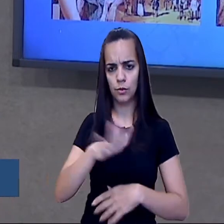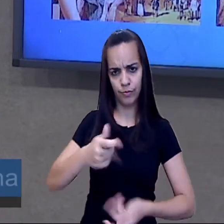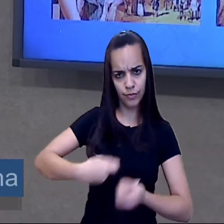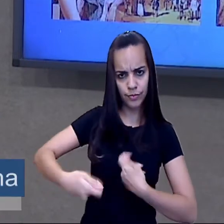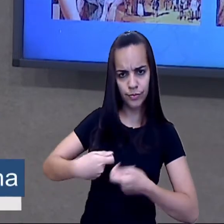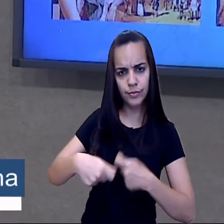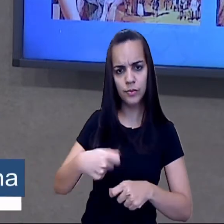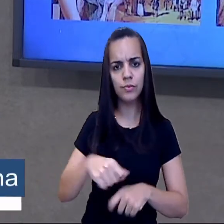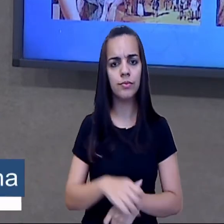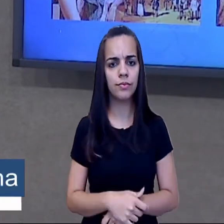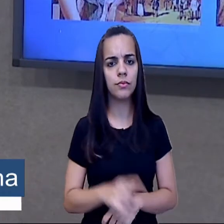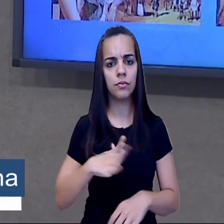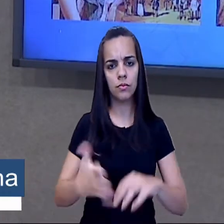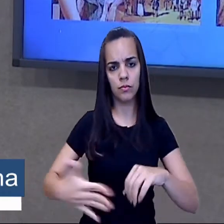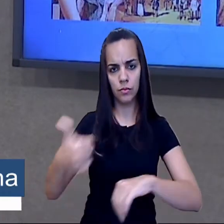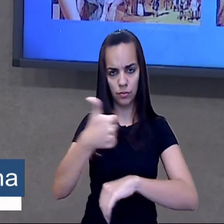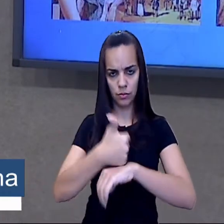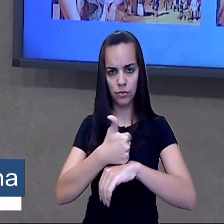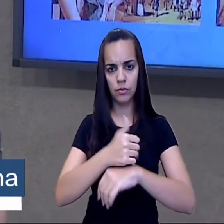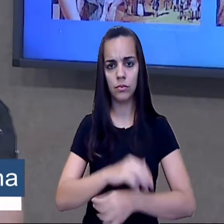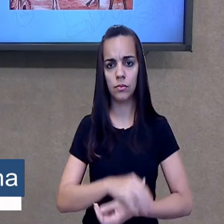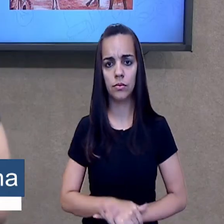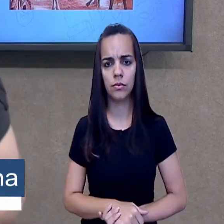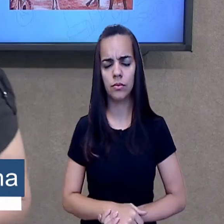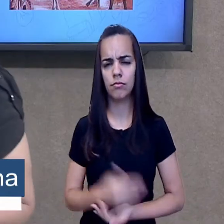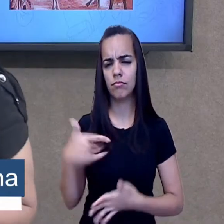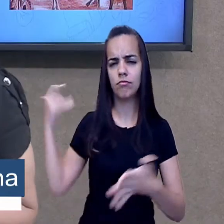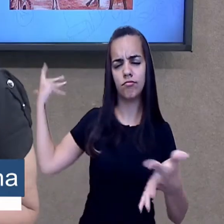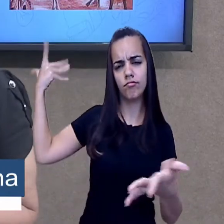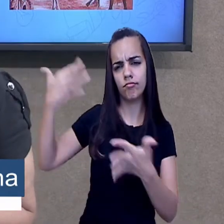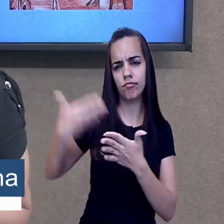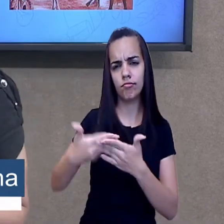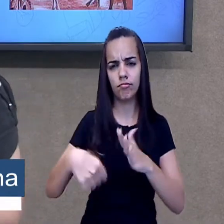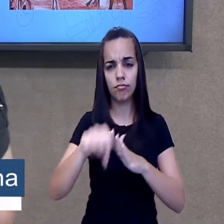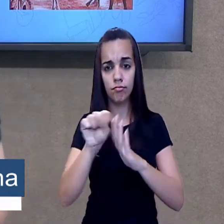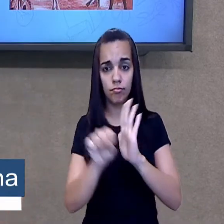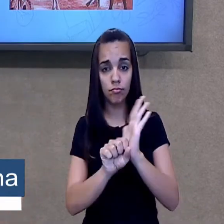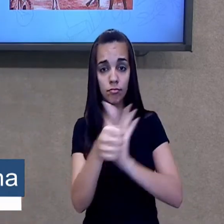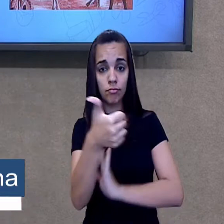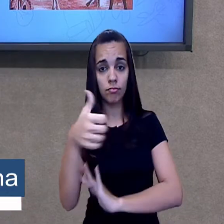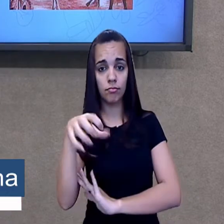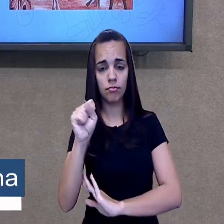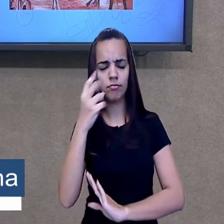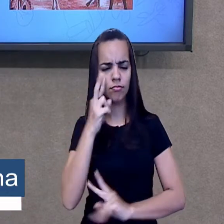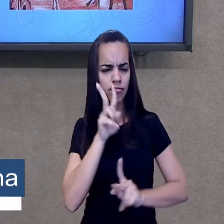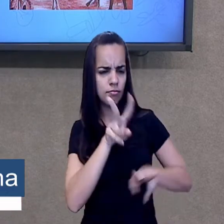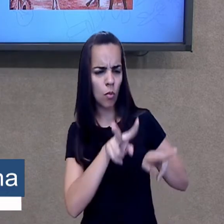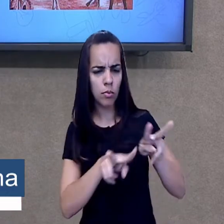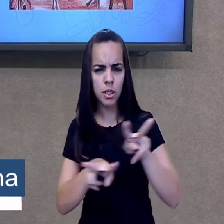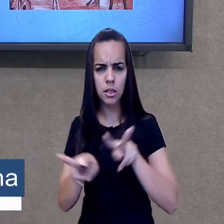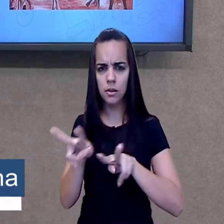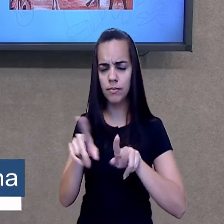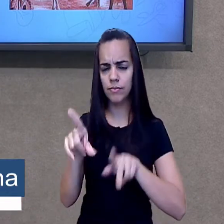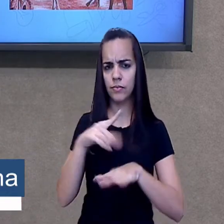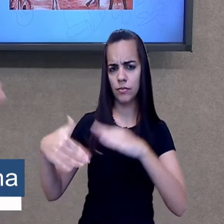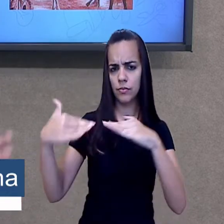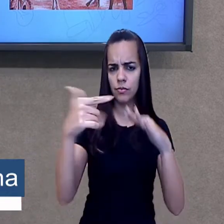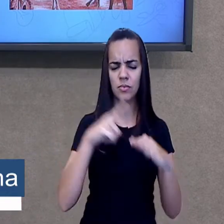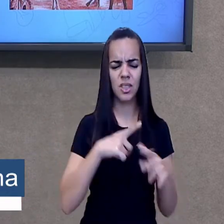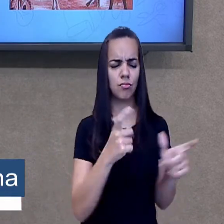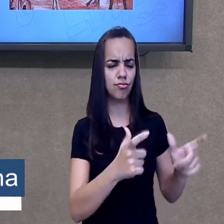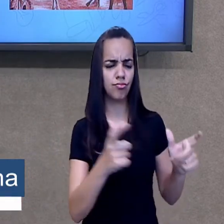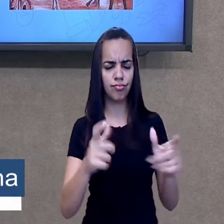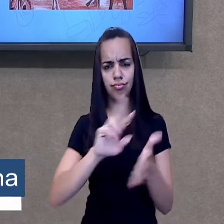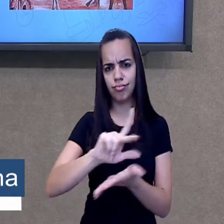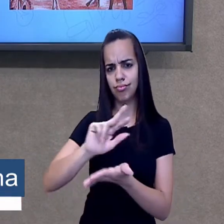econômicos, na colonização. Ao longo do século XVIII, observamos o desenvolvimento de diversas situações de